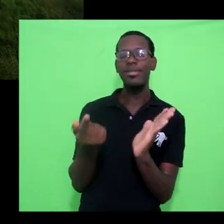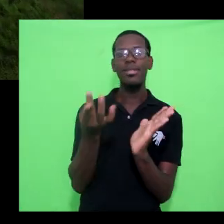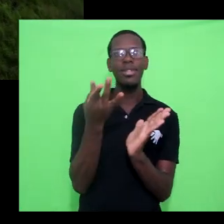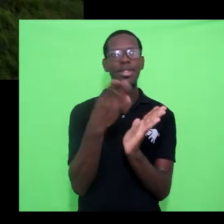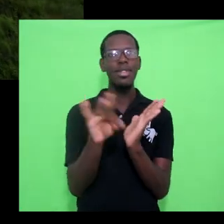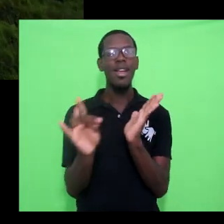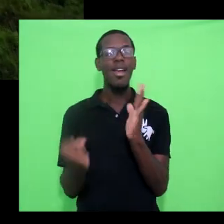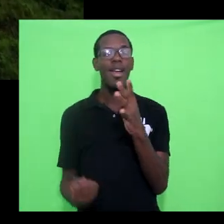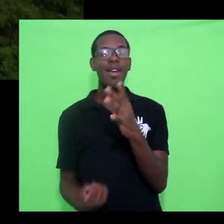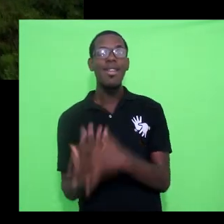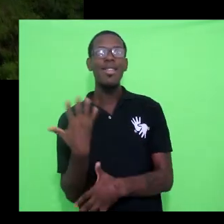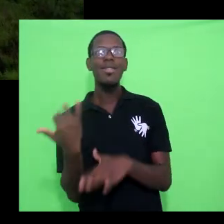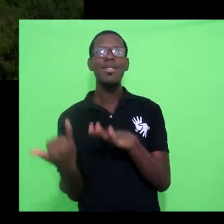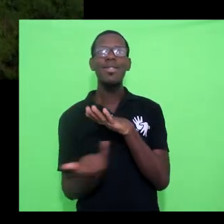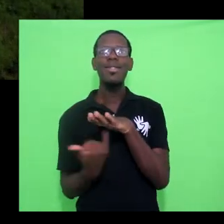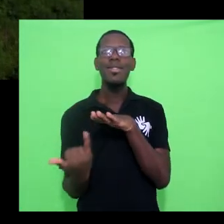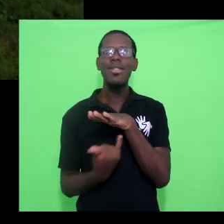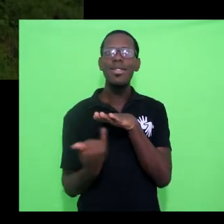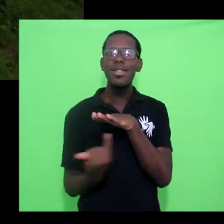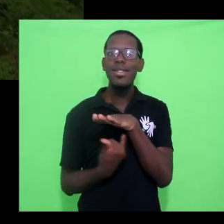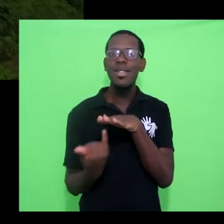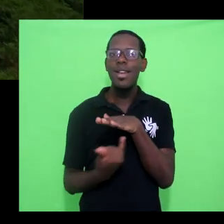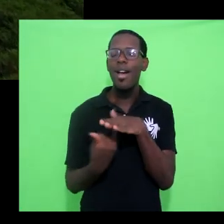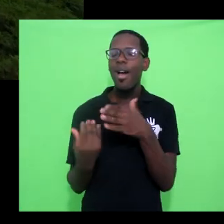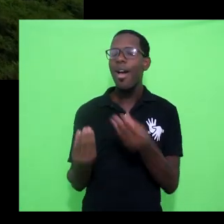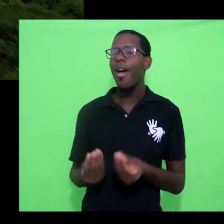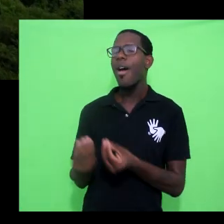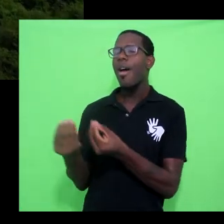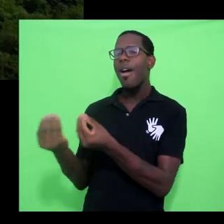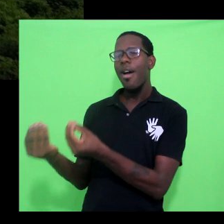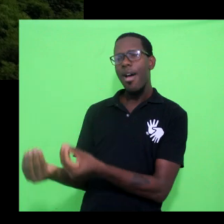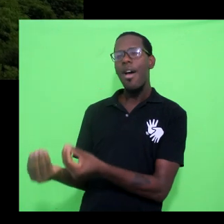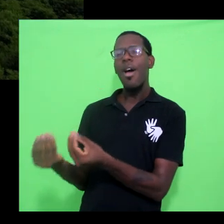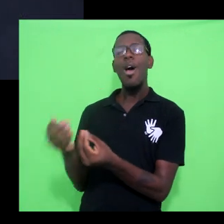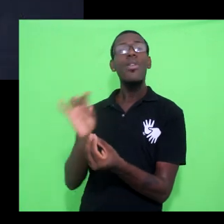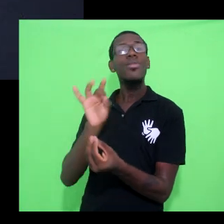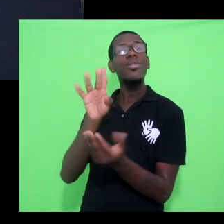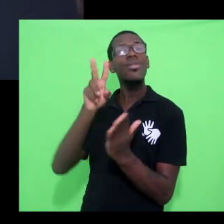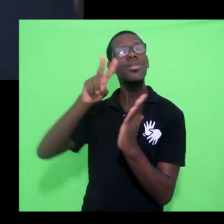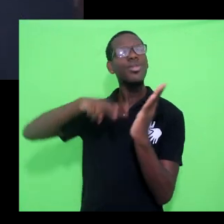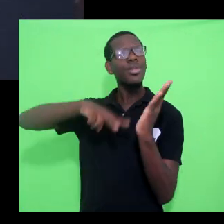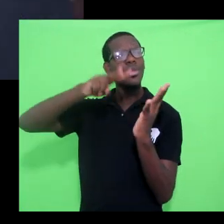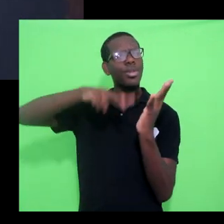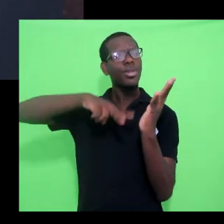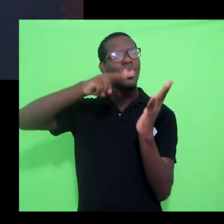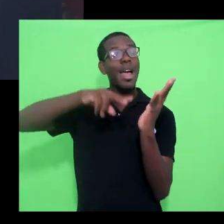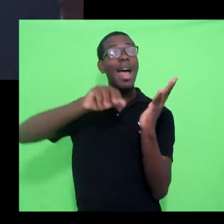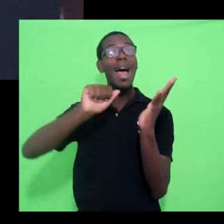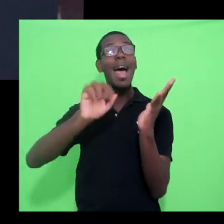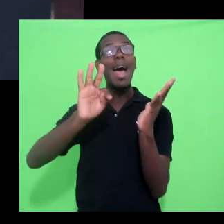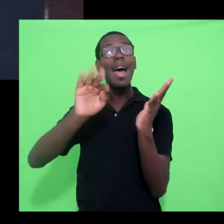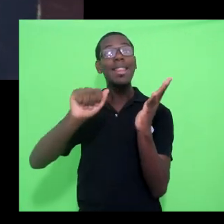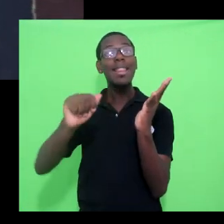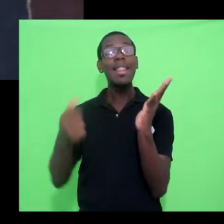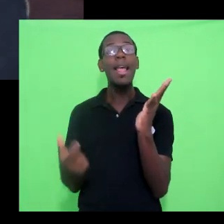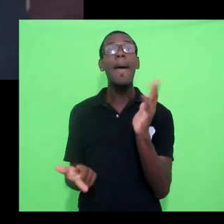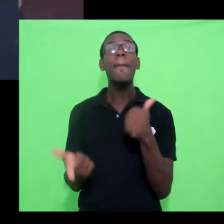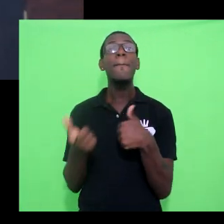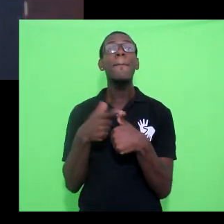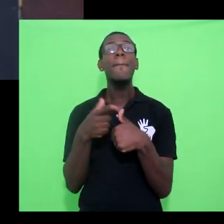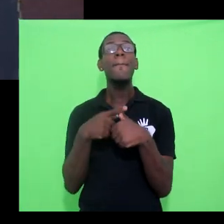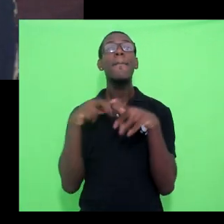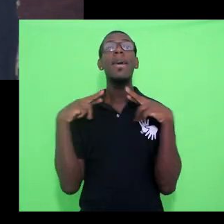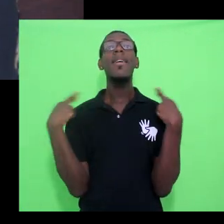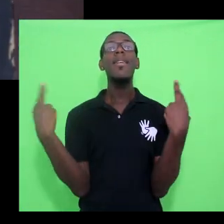da criação do Instituto em mãos. Eu vou passar para a sua mão, né? Mas vou fazer só uma leitura aqui, né? Ata da primeira reunião